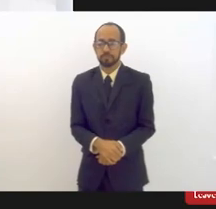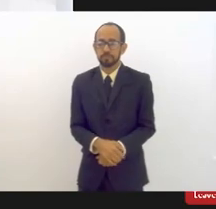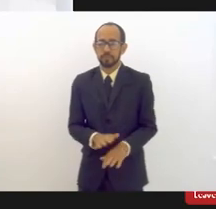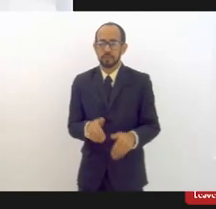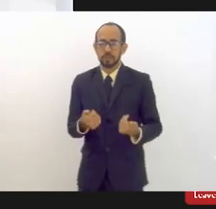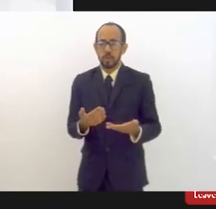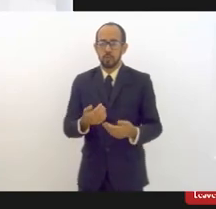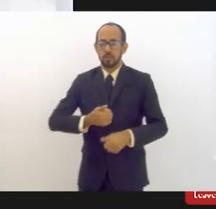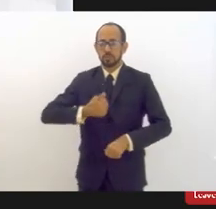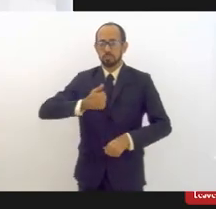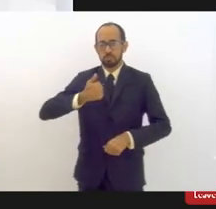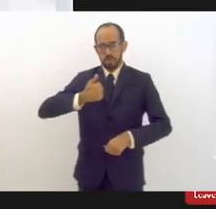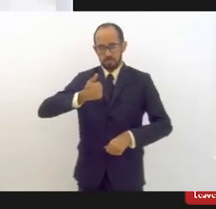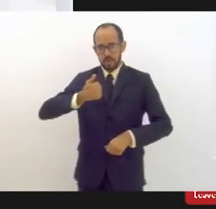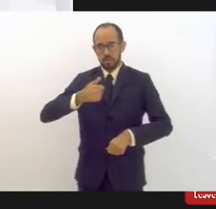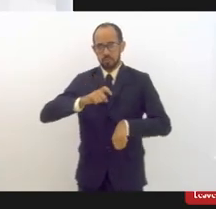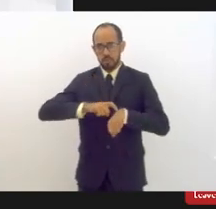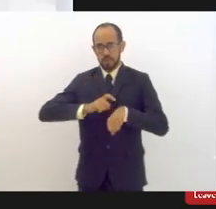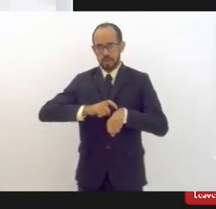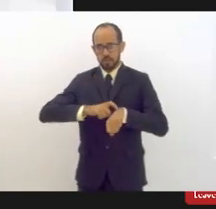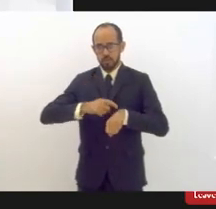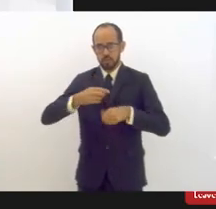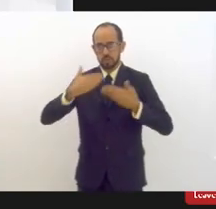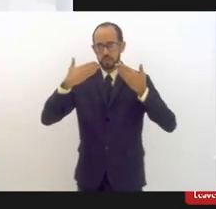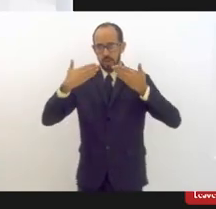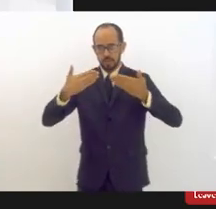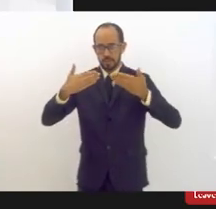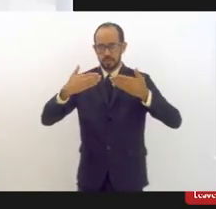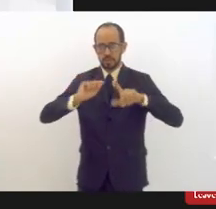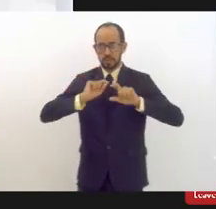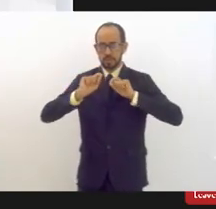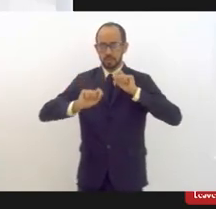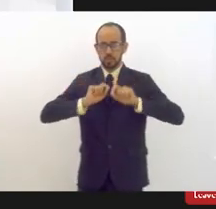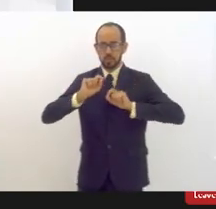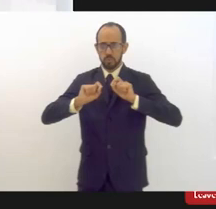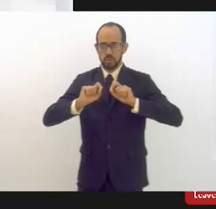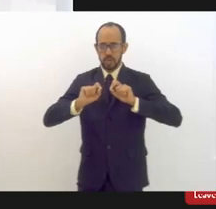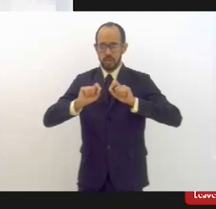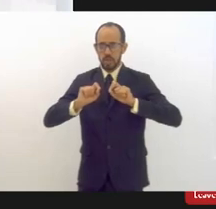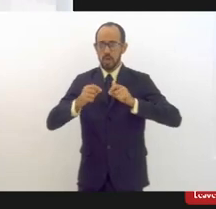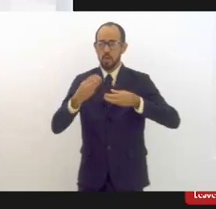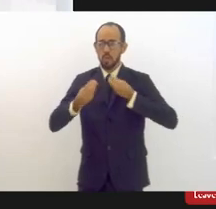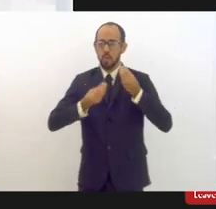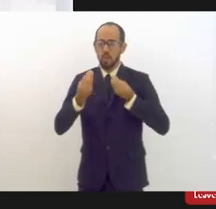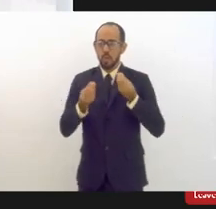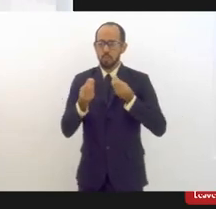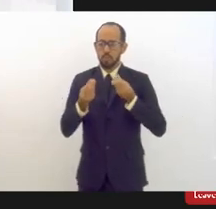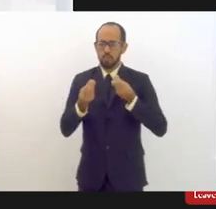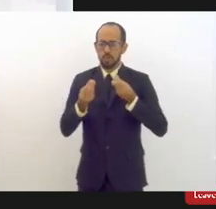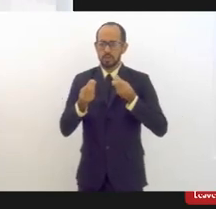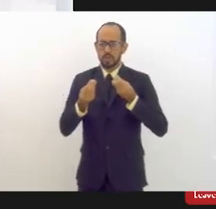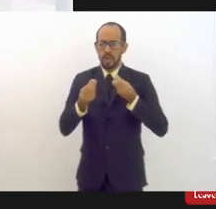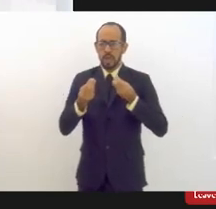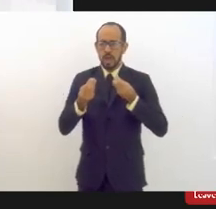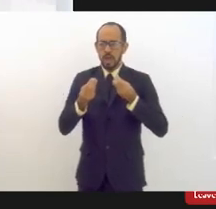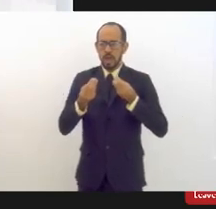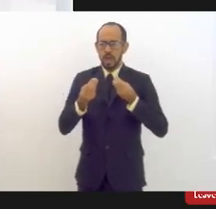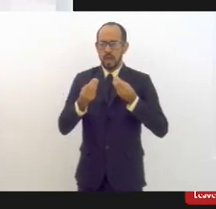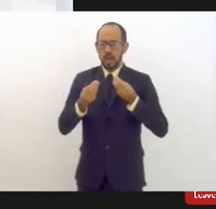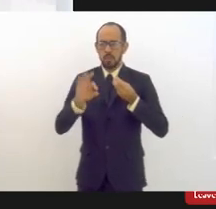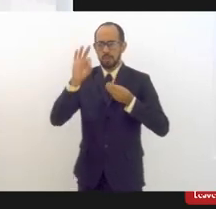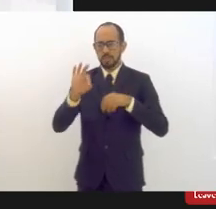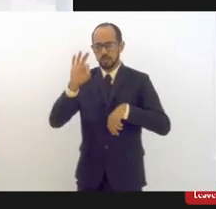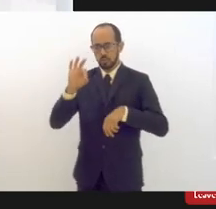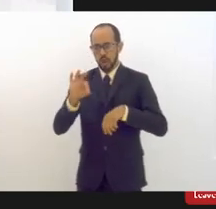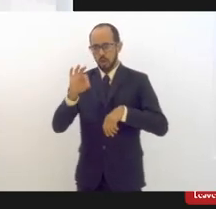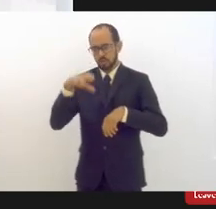nessa primeira tela, a gente apresenta como está a taxa de analfabetismo no país, né,